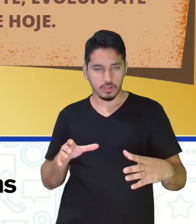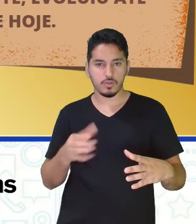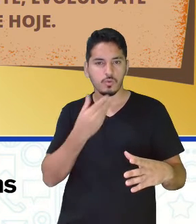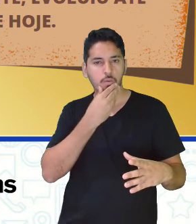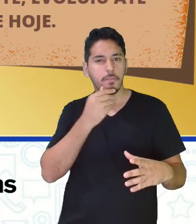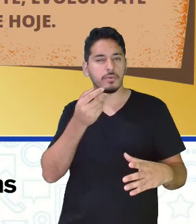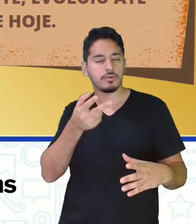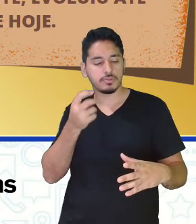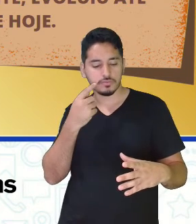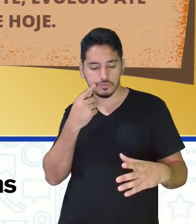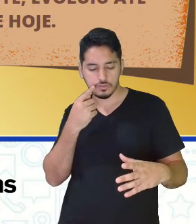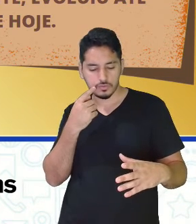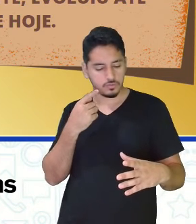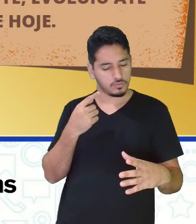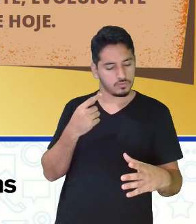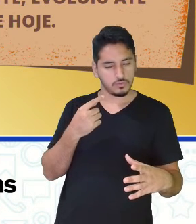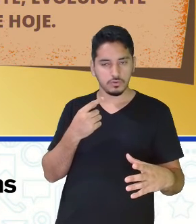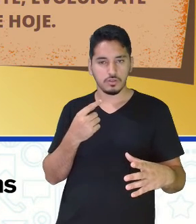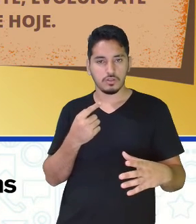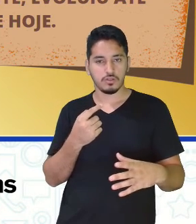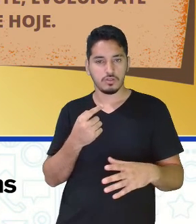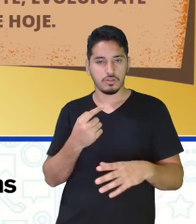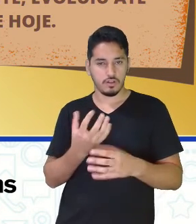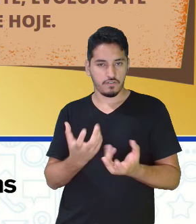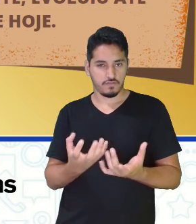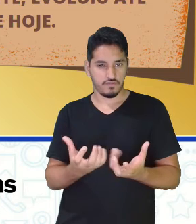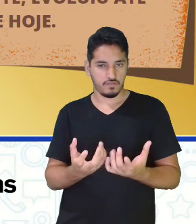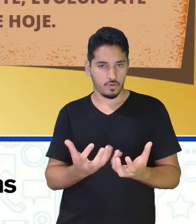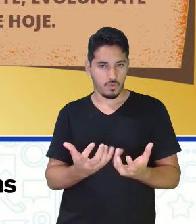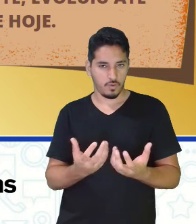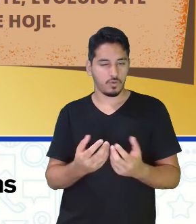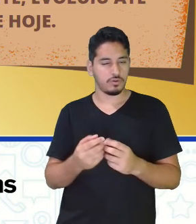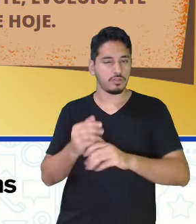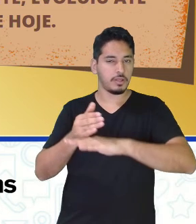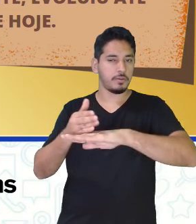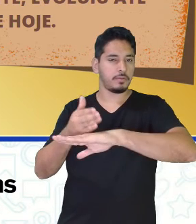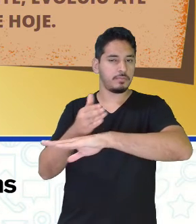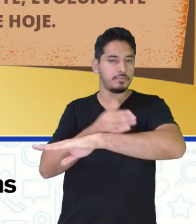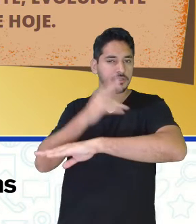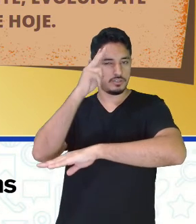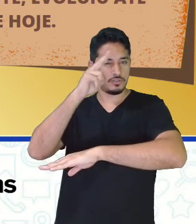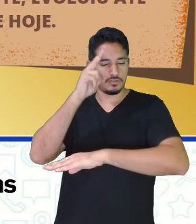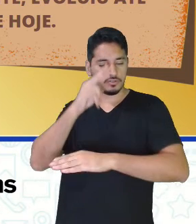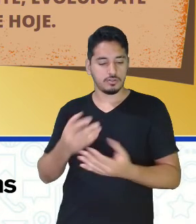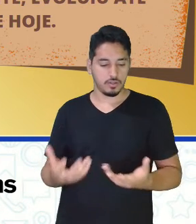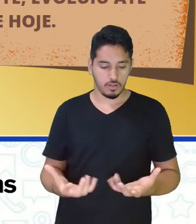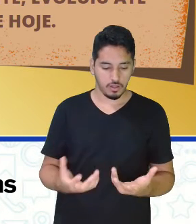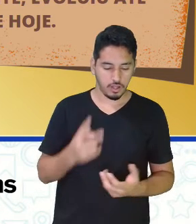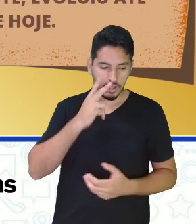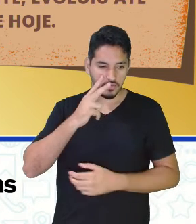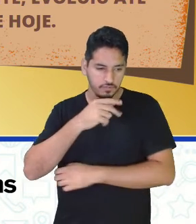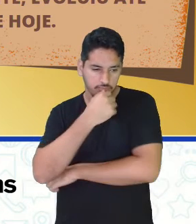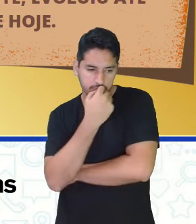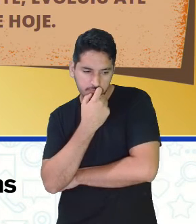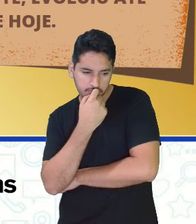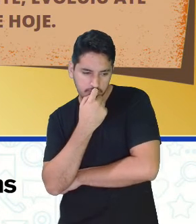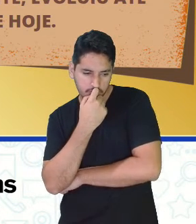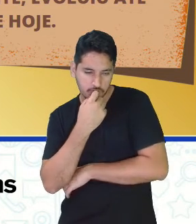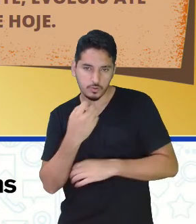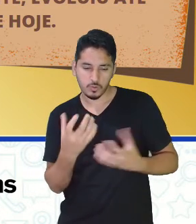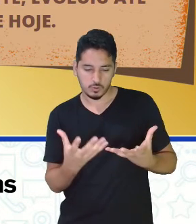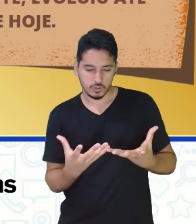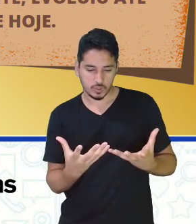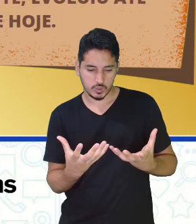percebe que após uma queimada, aí eu estou falando no que diz respeito à pré-história, ele começa a ver o solo